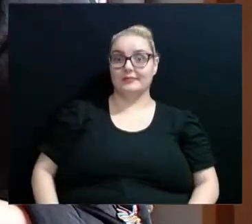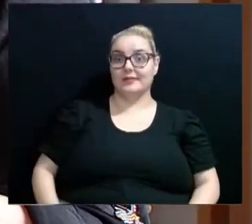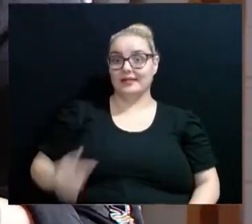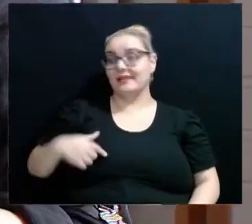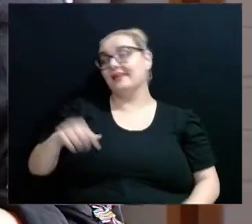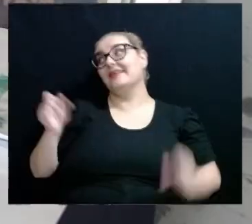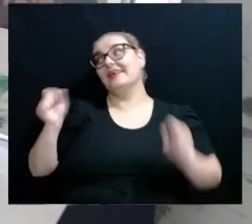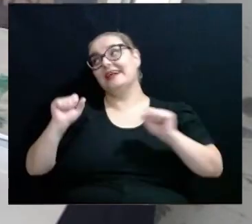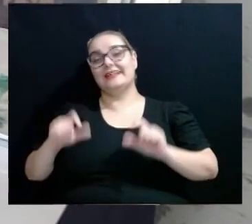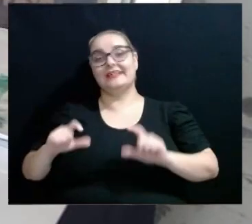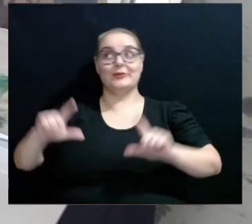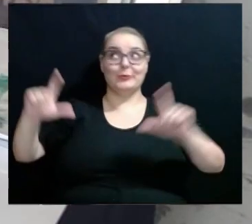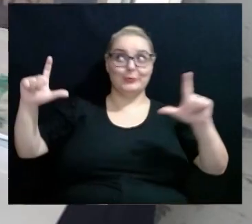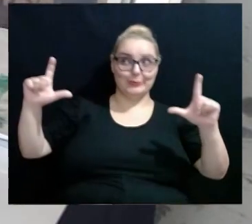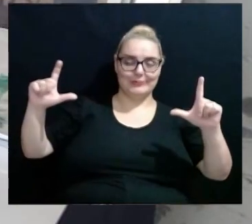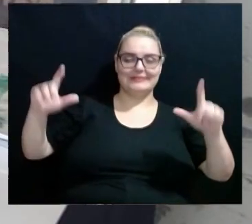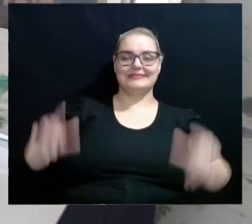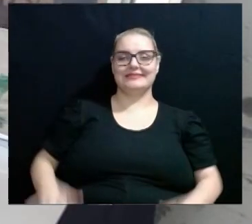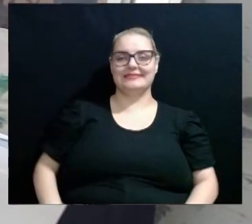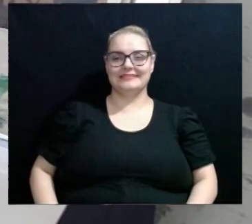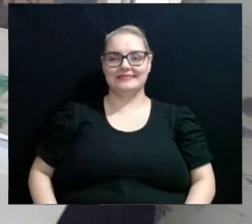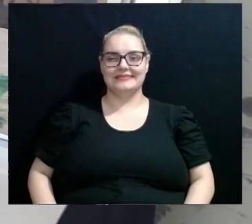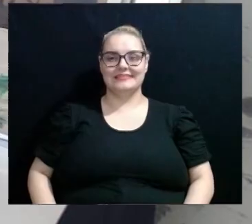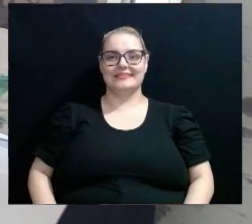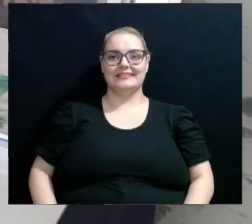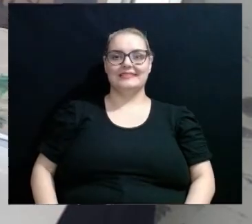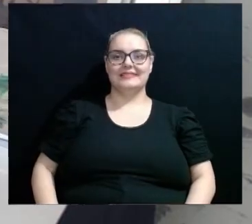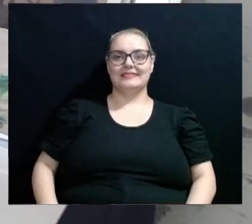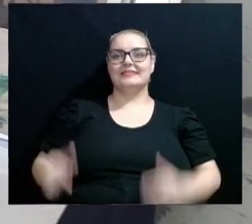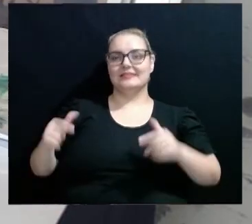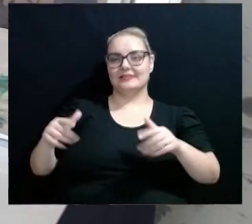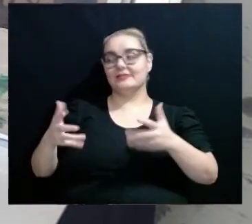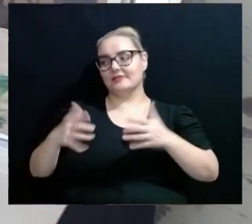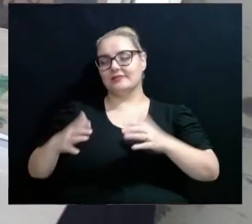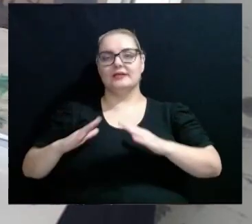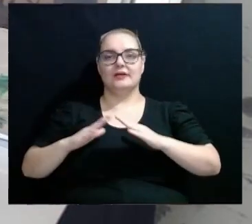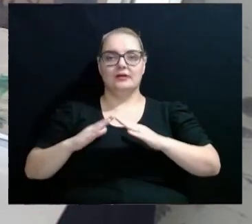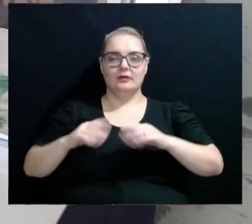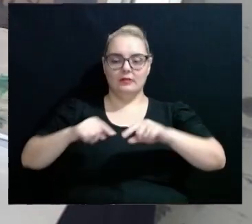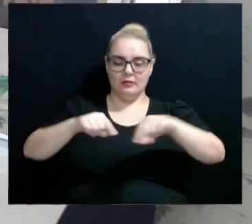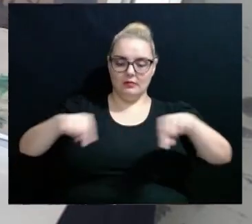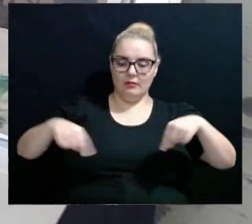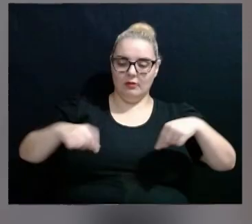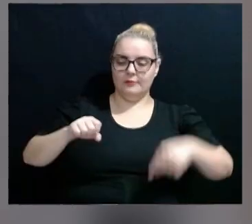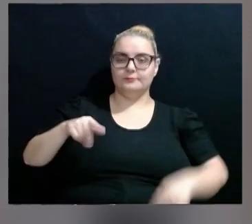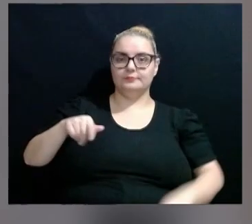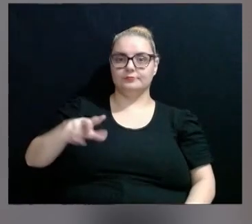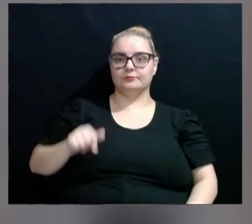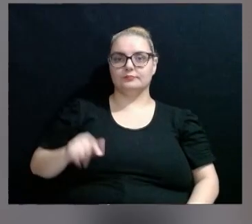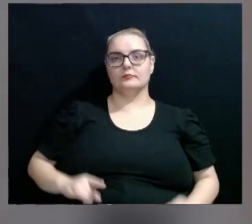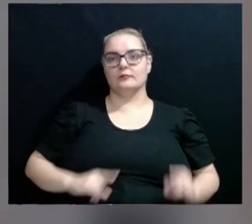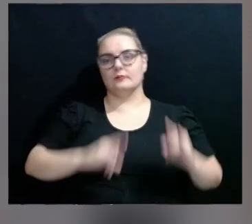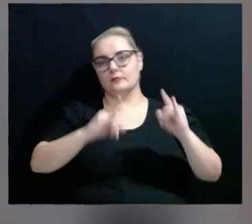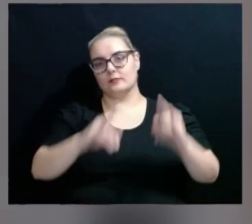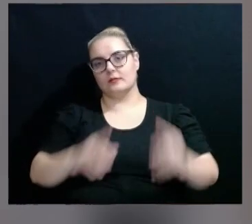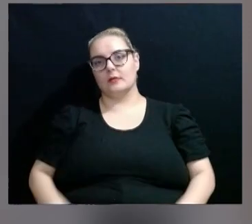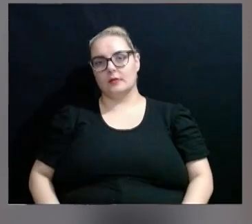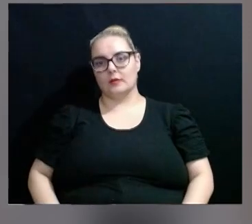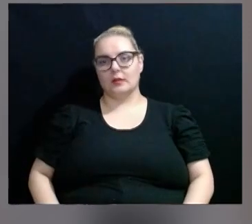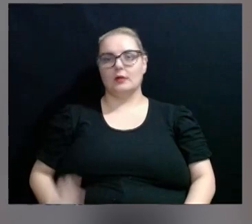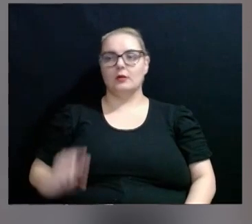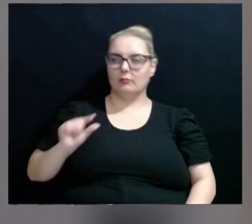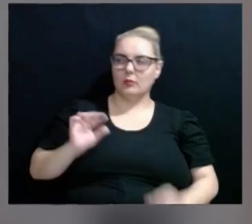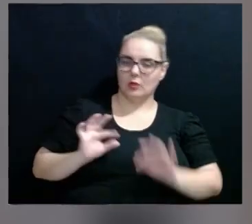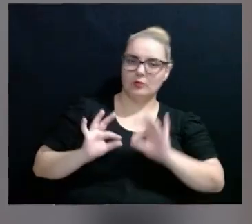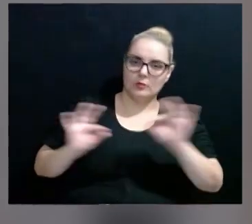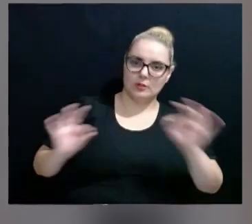porque eu gosto de quadros grandes. Então eu gosto de bastante espaço. Então eu aluguei uma sala num prédio